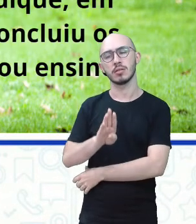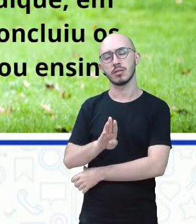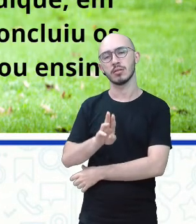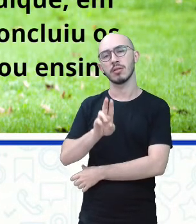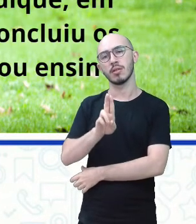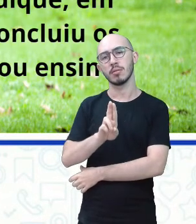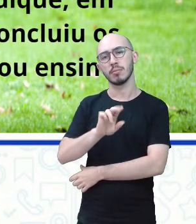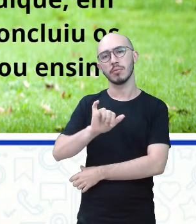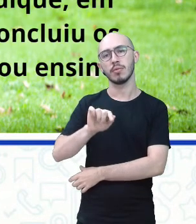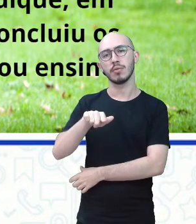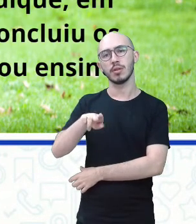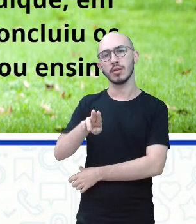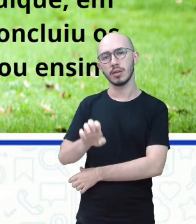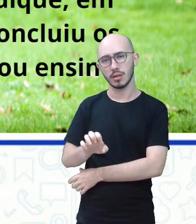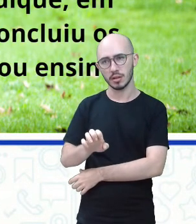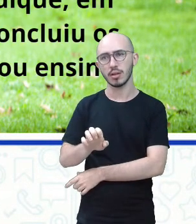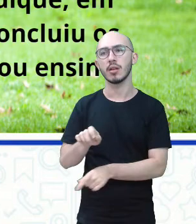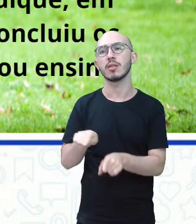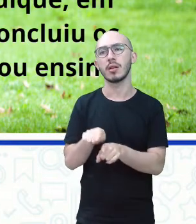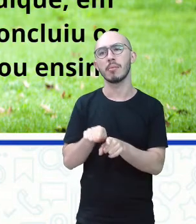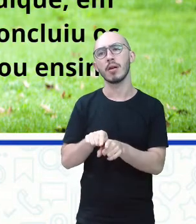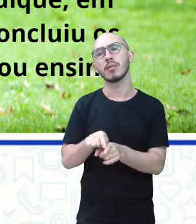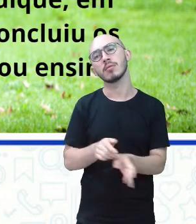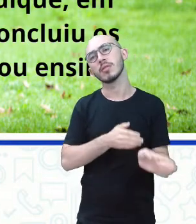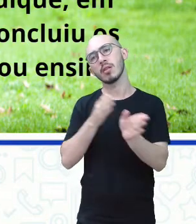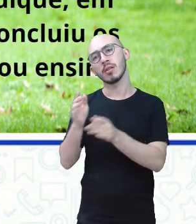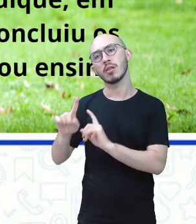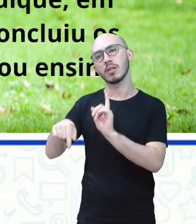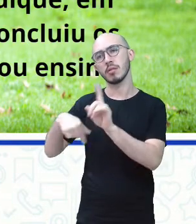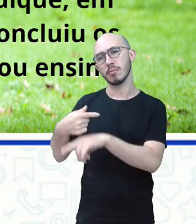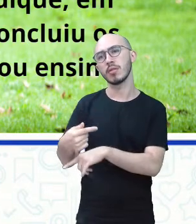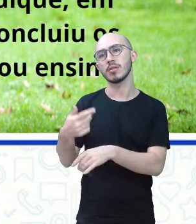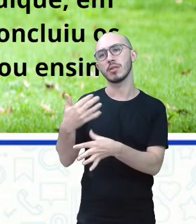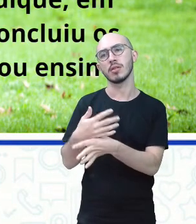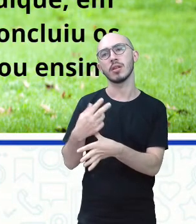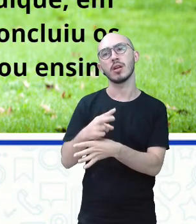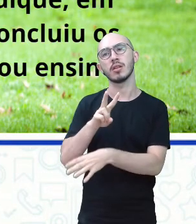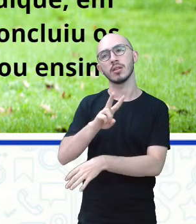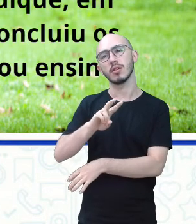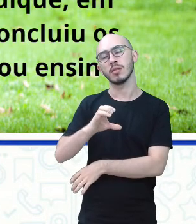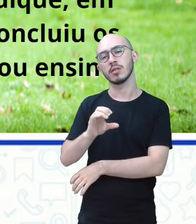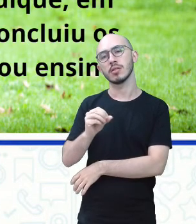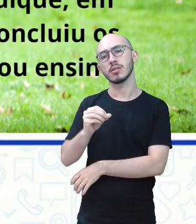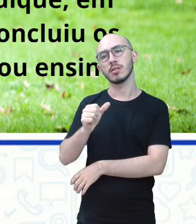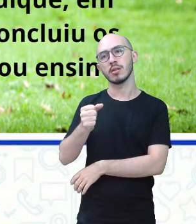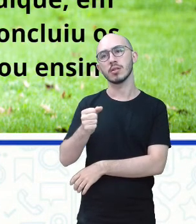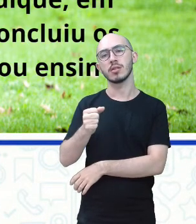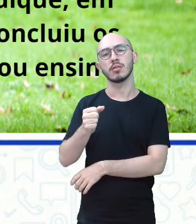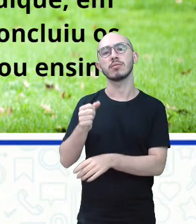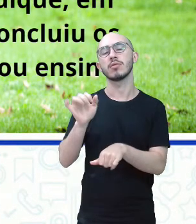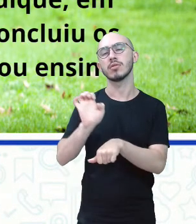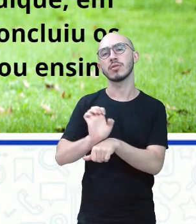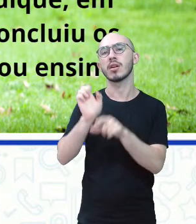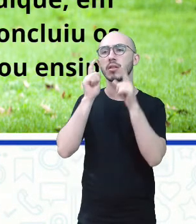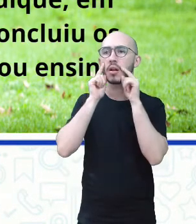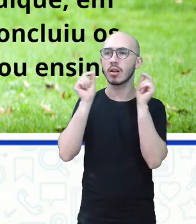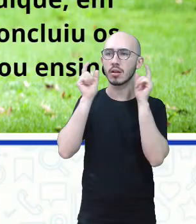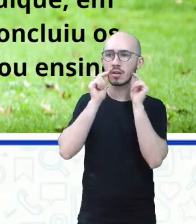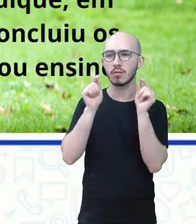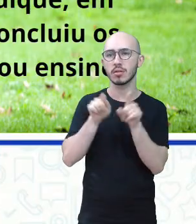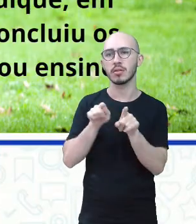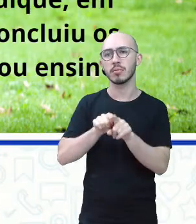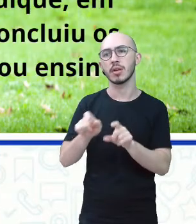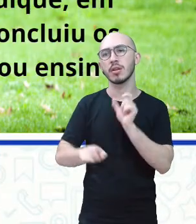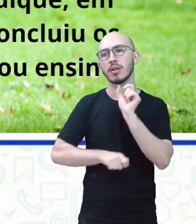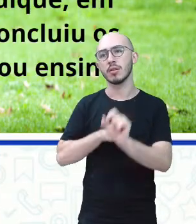Viçosa, Alagoas. Concluiu os estudos secundários em Maceió e não cursou o ensino